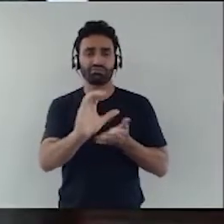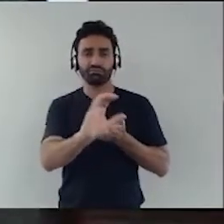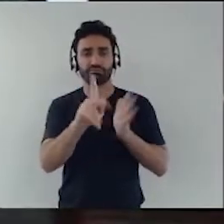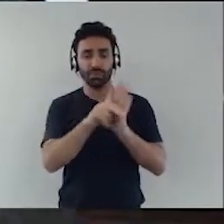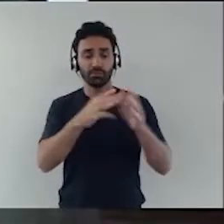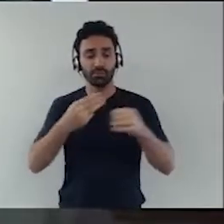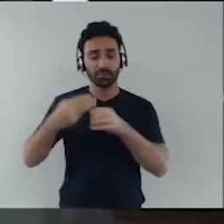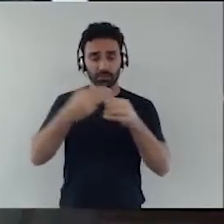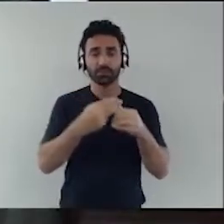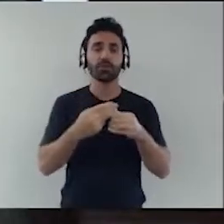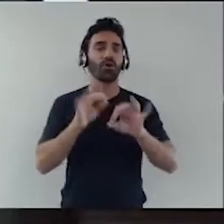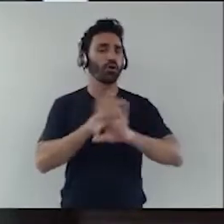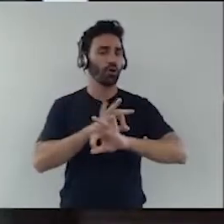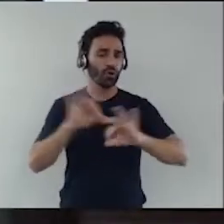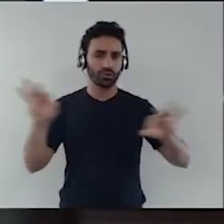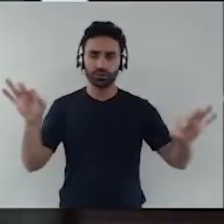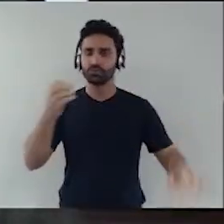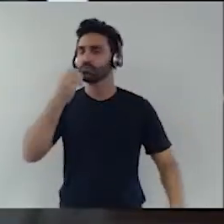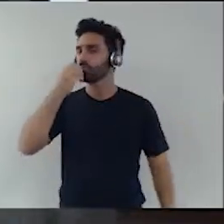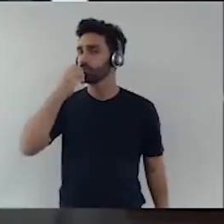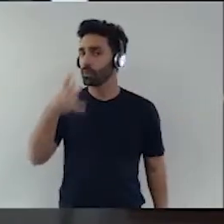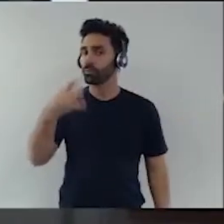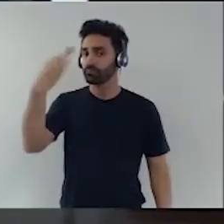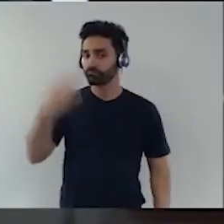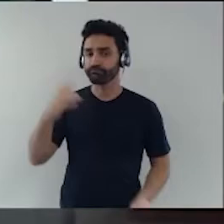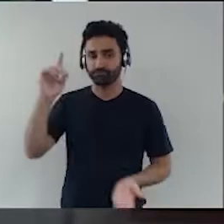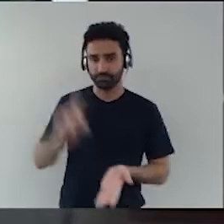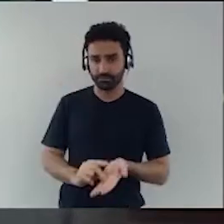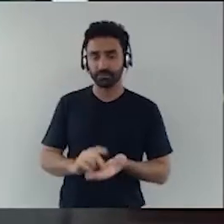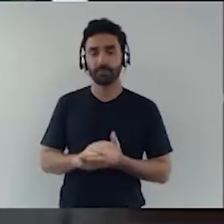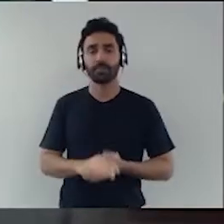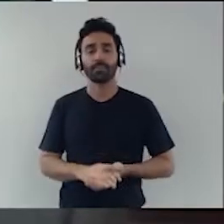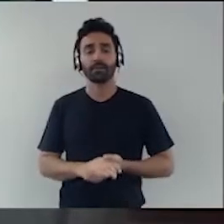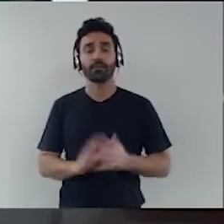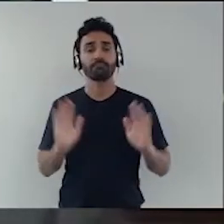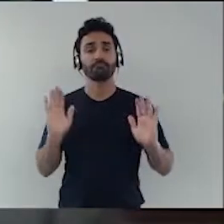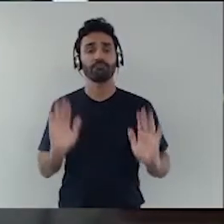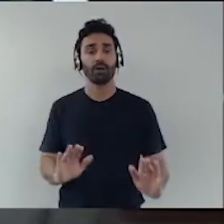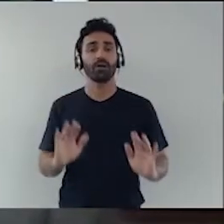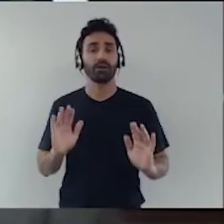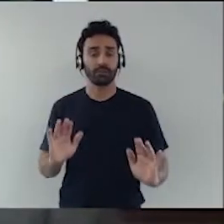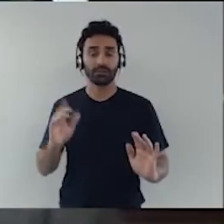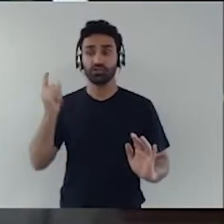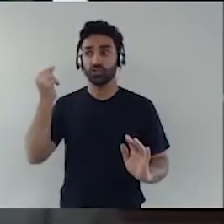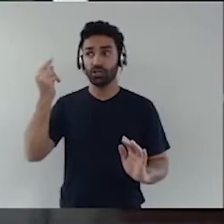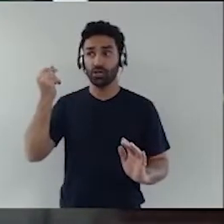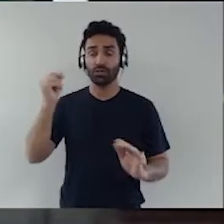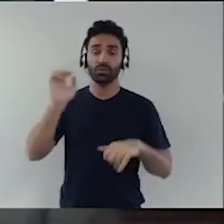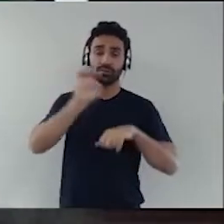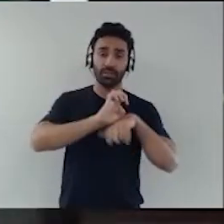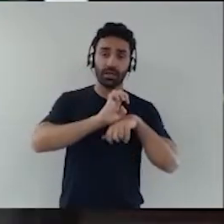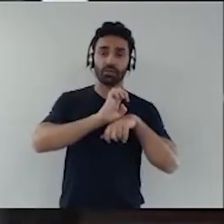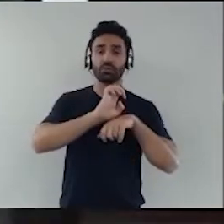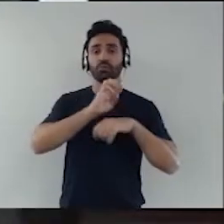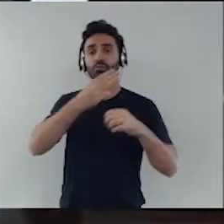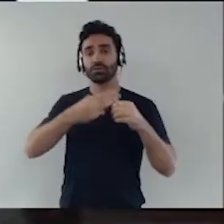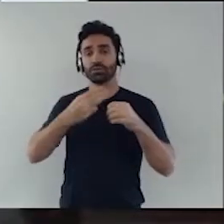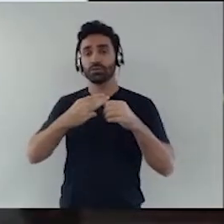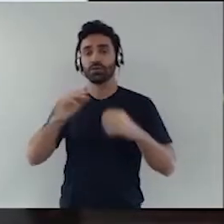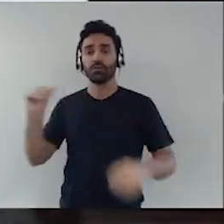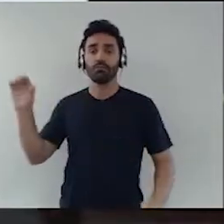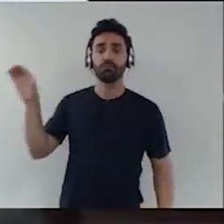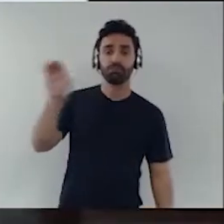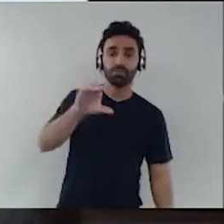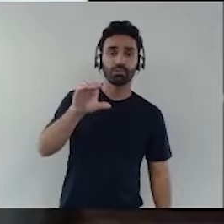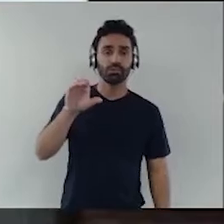está sendo muito boa. E a transferência que está sendo feita a estados e municípios, você não encontra